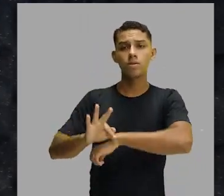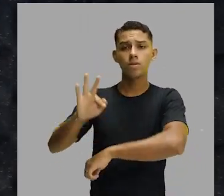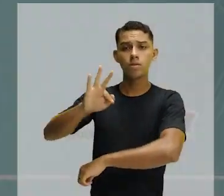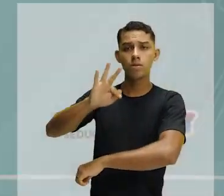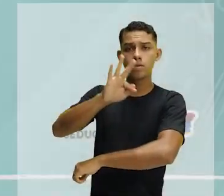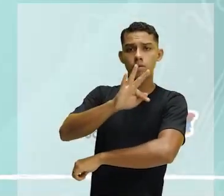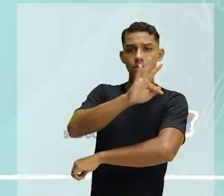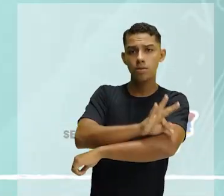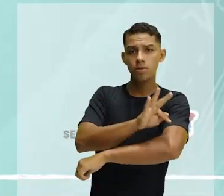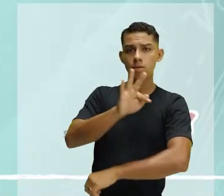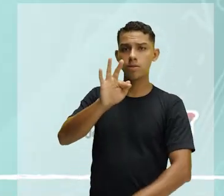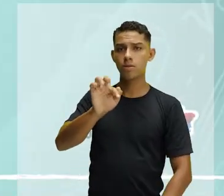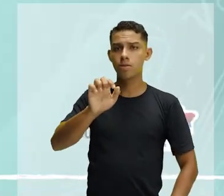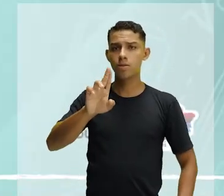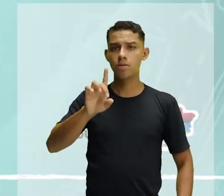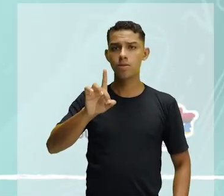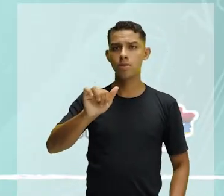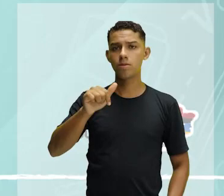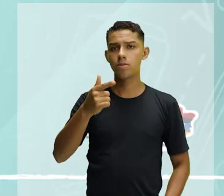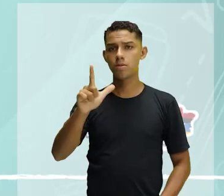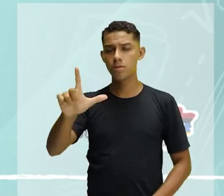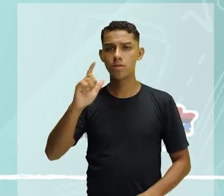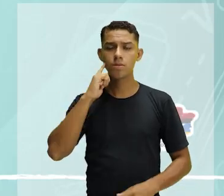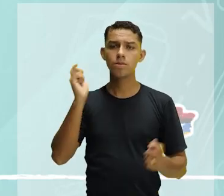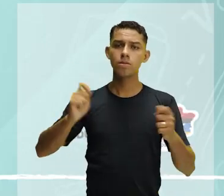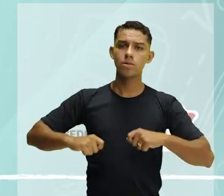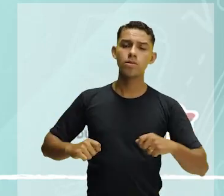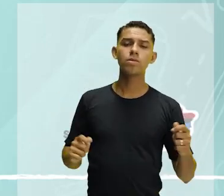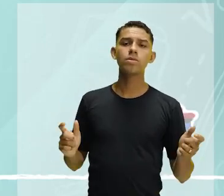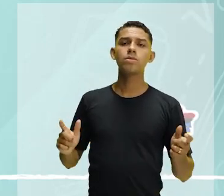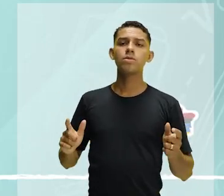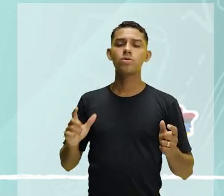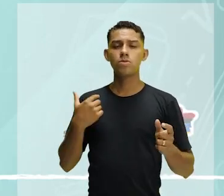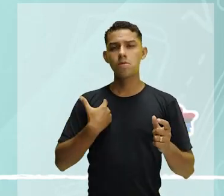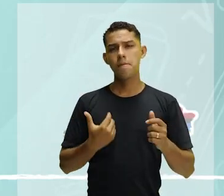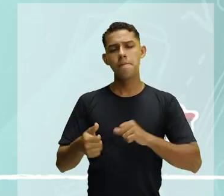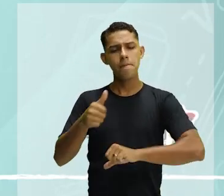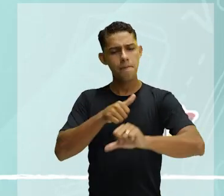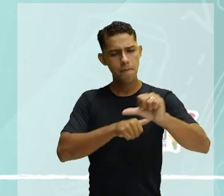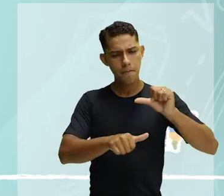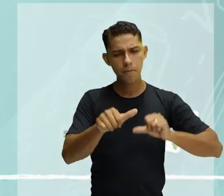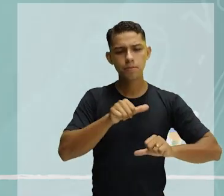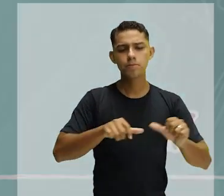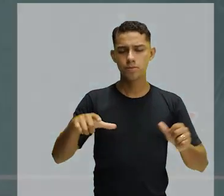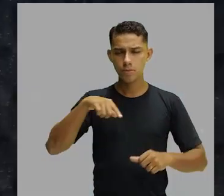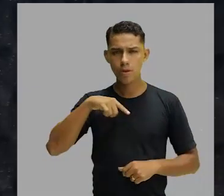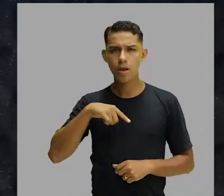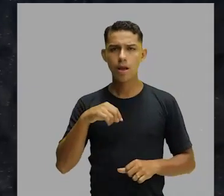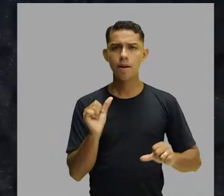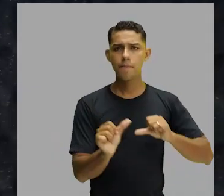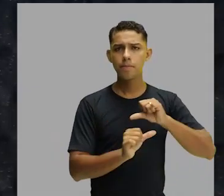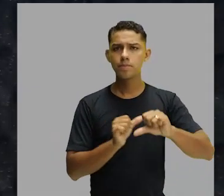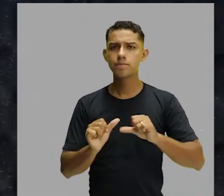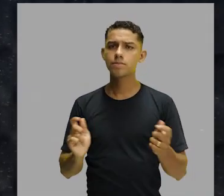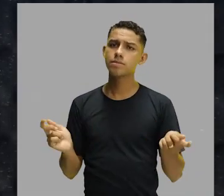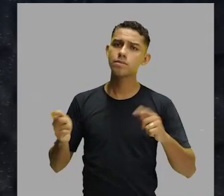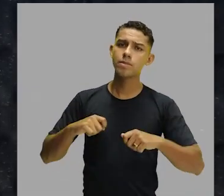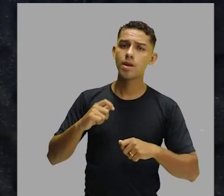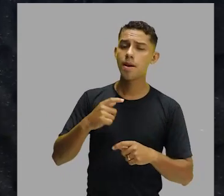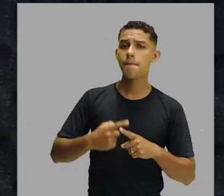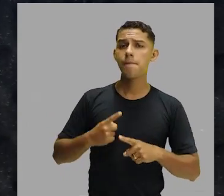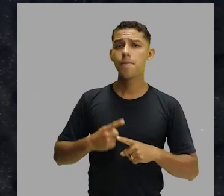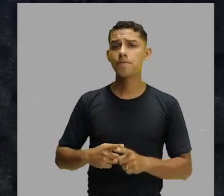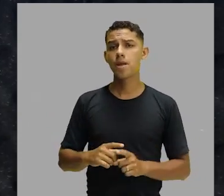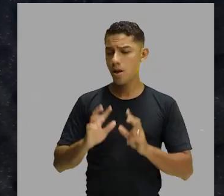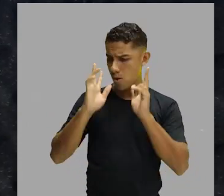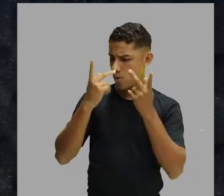daí, nós vimos uma mudança, um período de transição, obviamente, uma mudança, por quê? Porque o